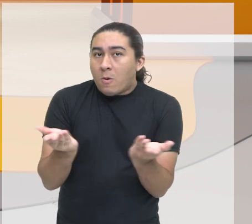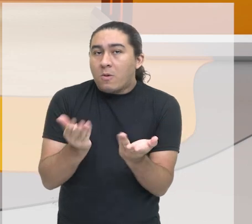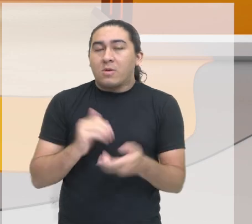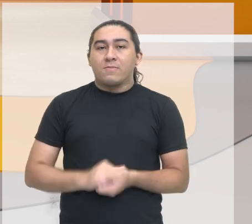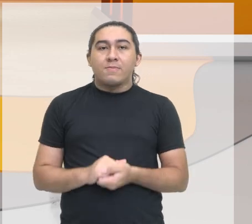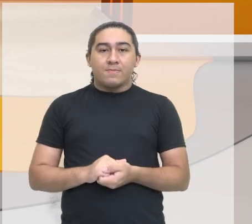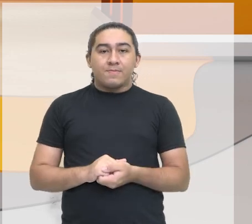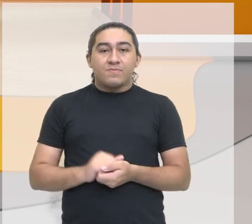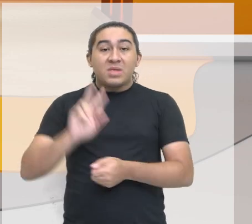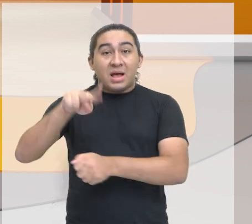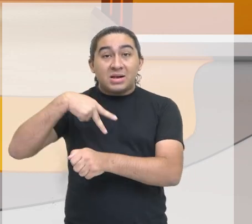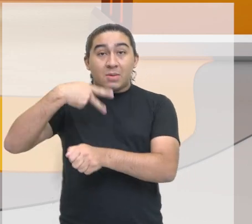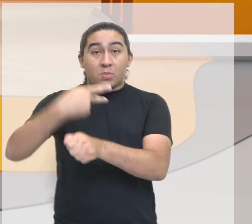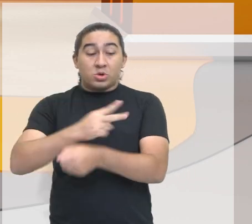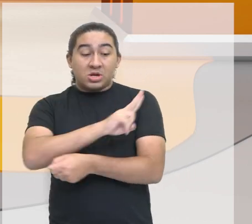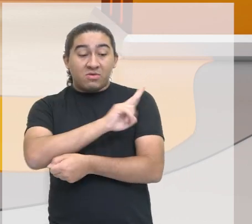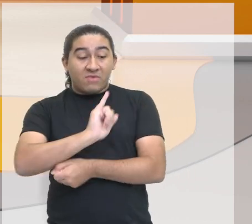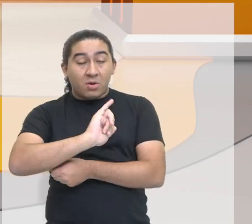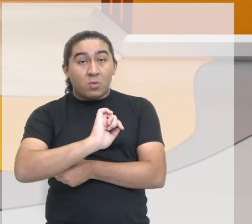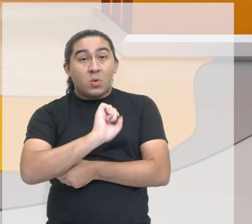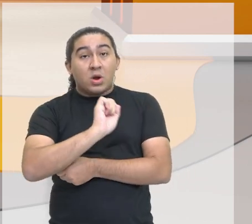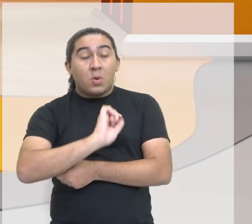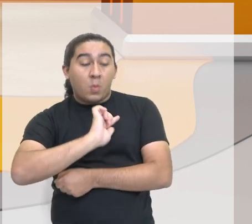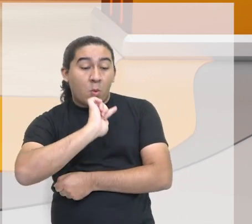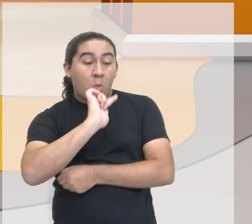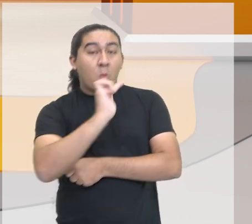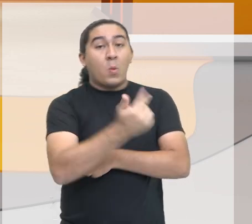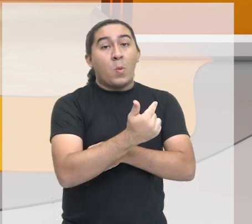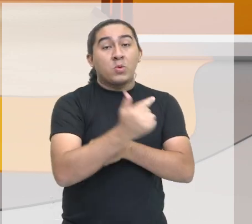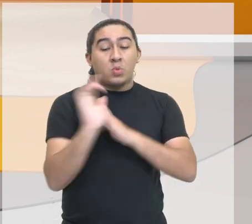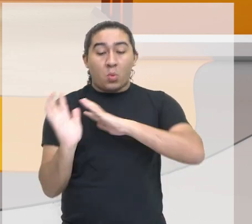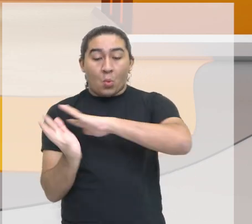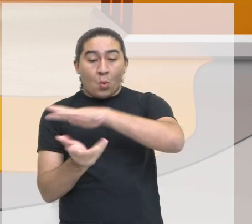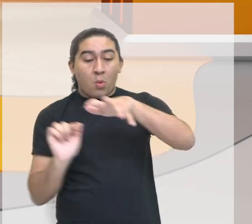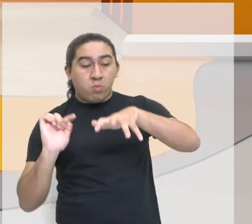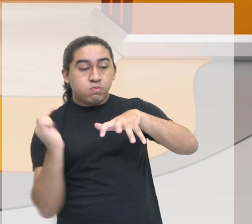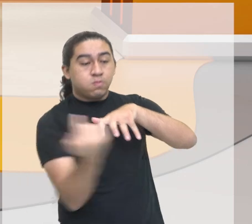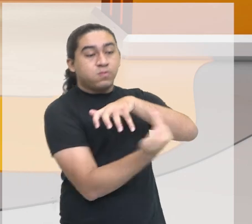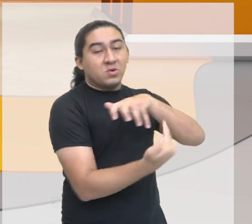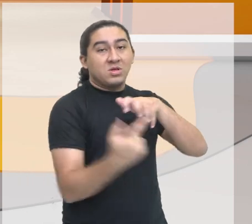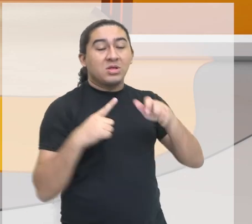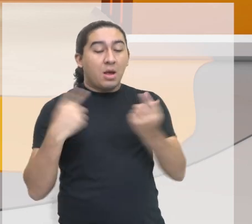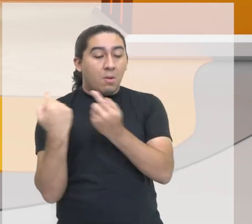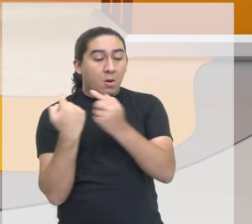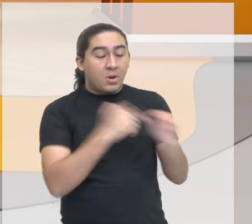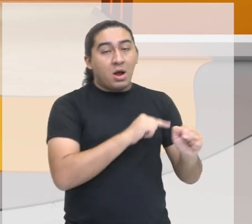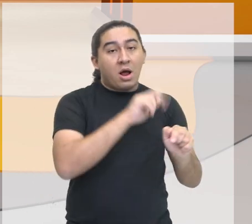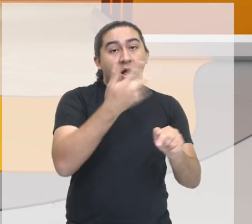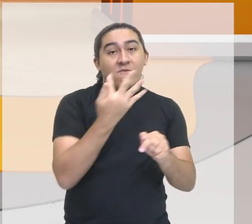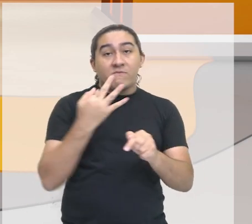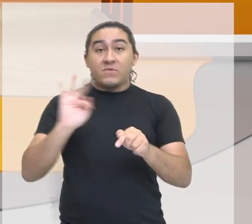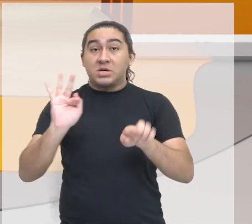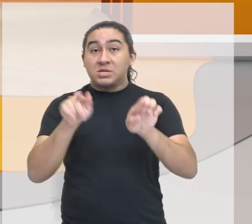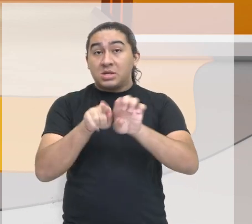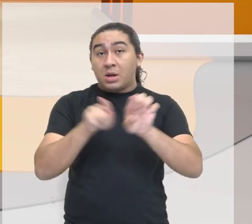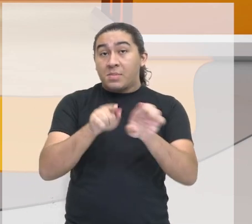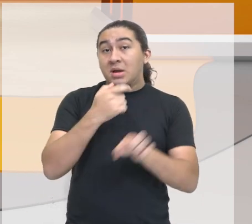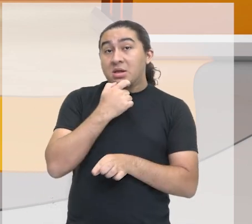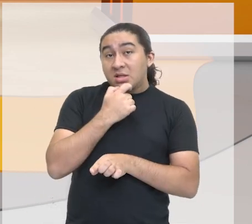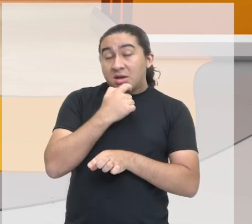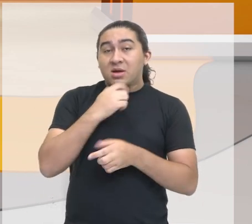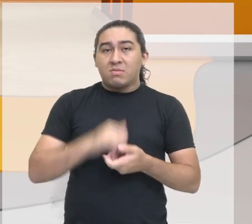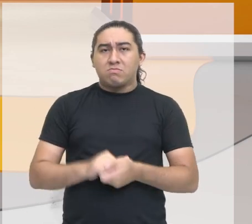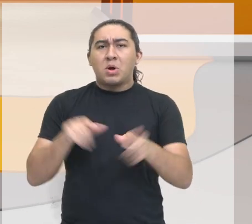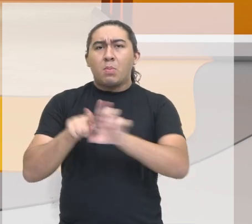para o fronte, o chamado fronte ocidental, para combater tanto a França como a Inglaterra. E